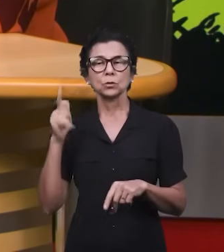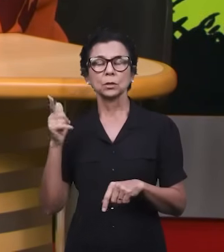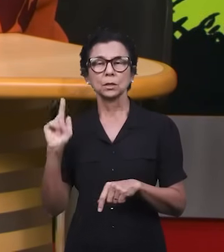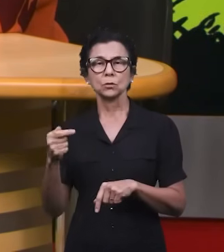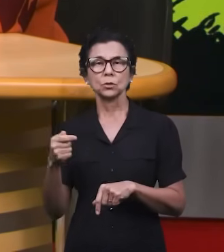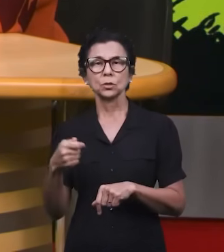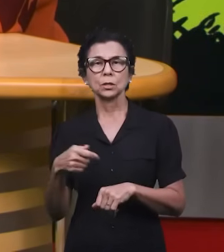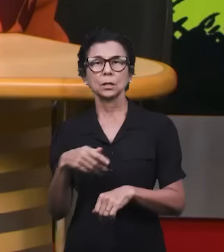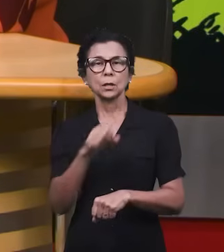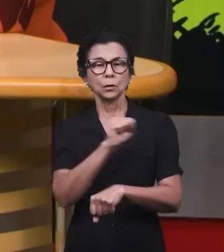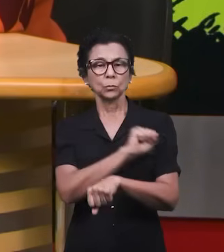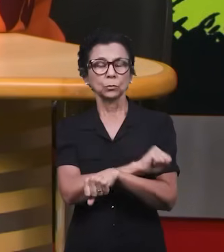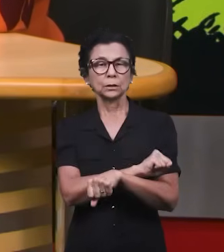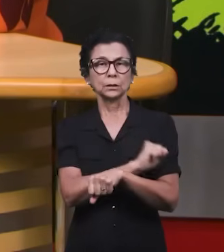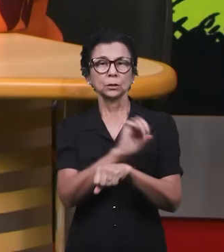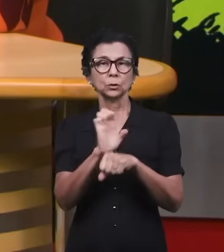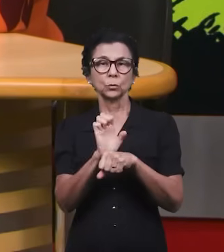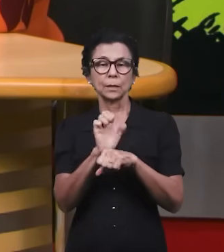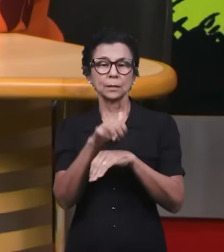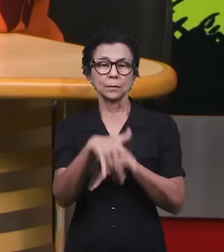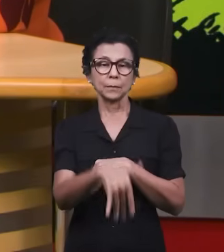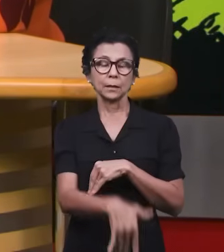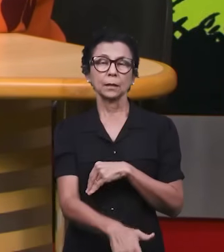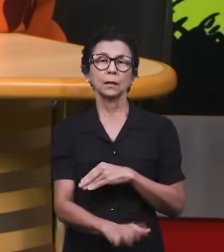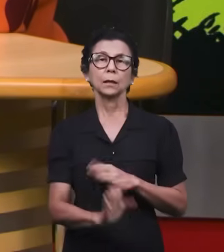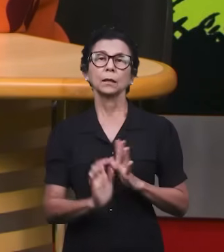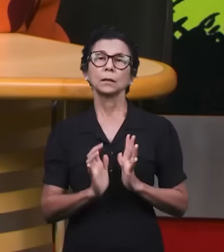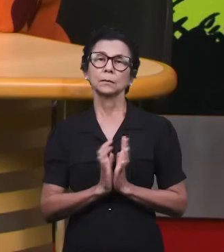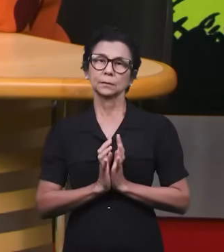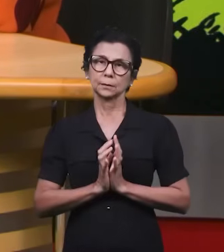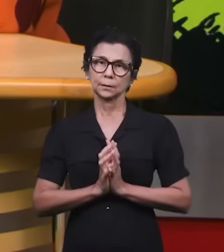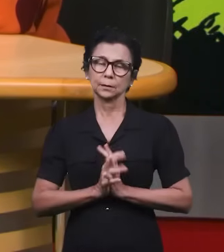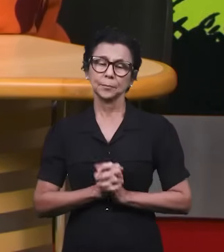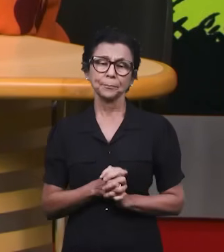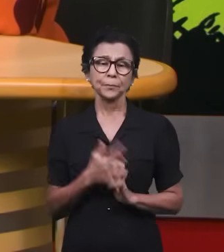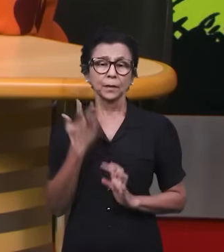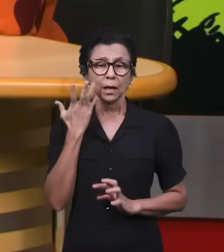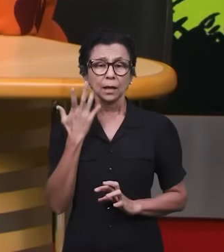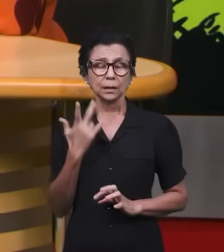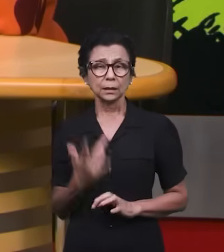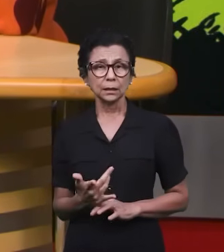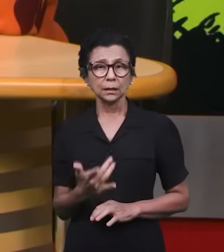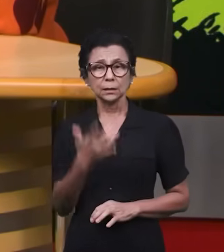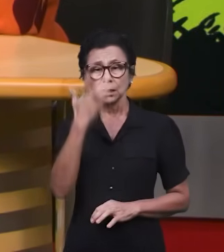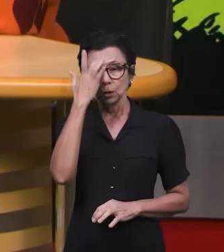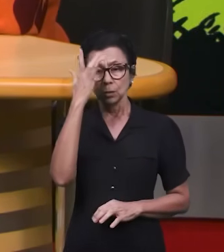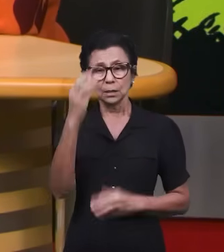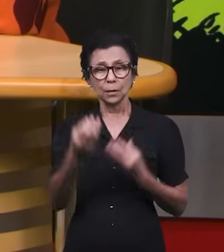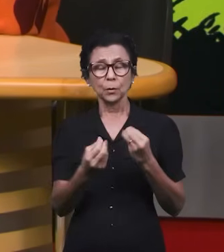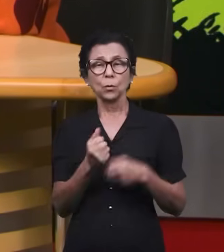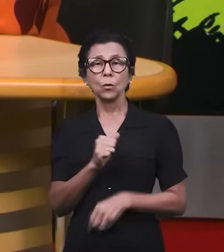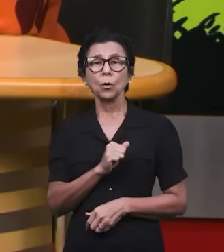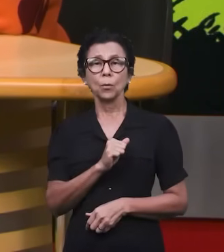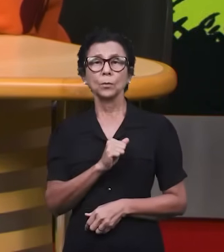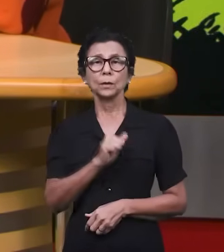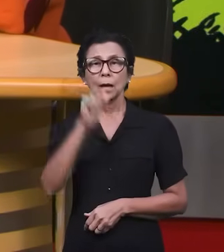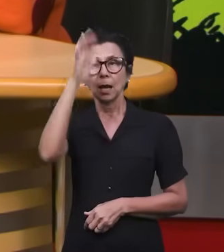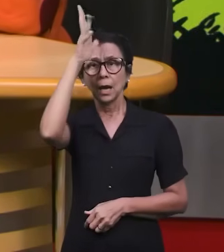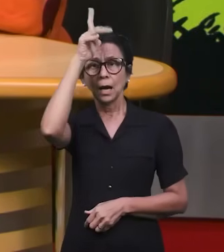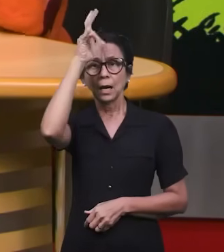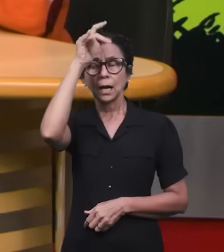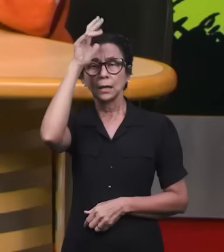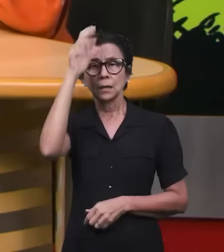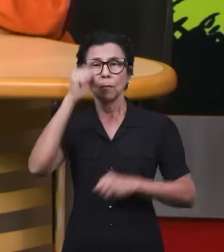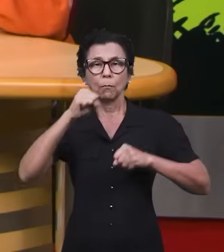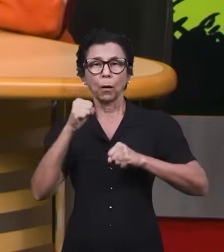o animal. A criança não sabe de onde vem o ovo, não tem esse contato com a natureza. E muitos pais hoje têm trago